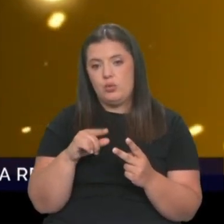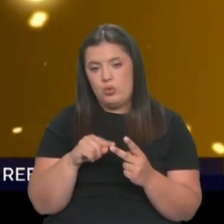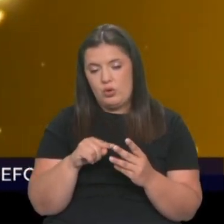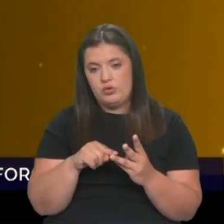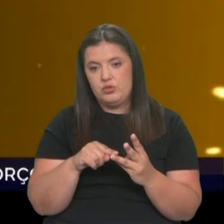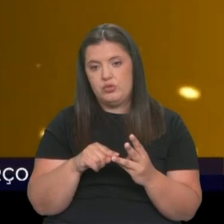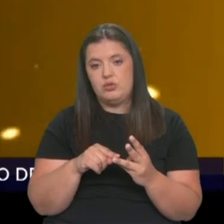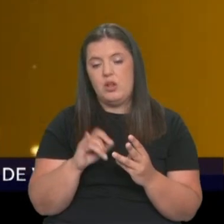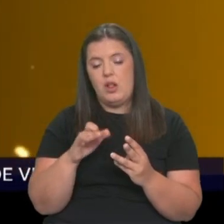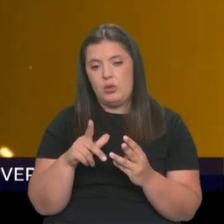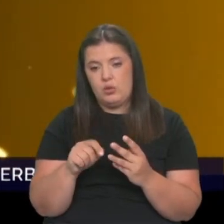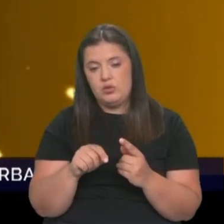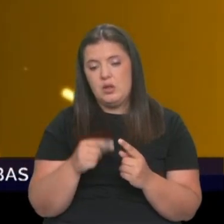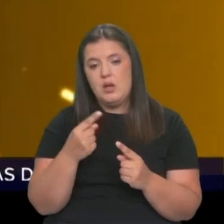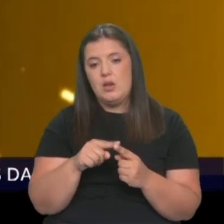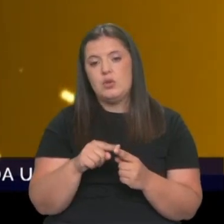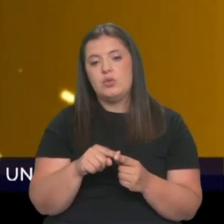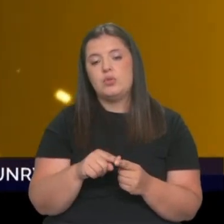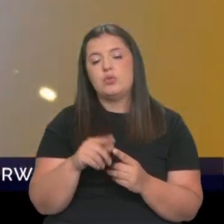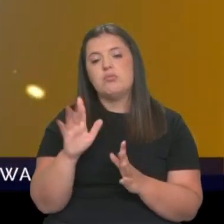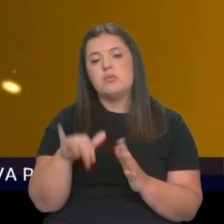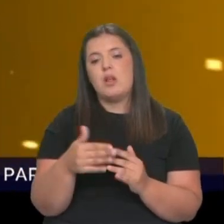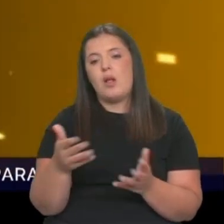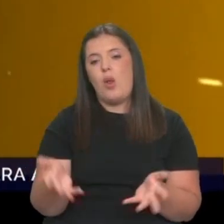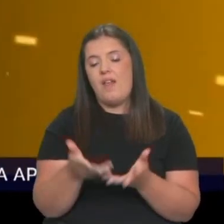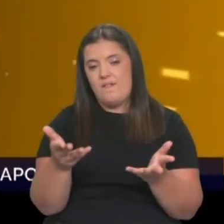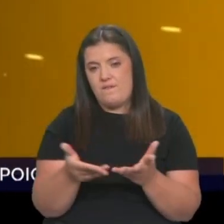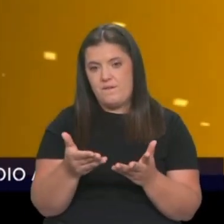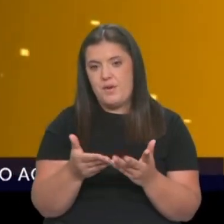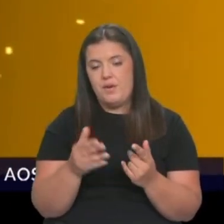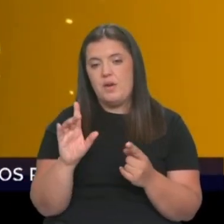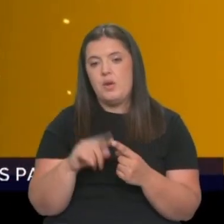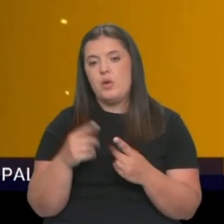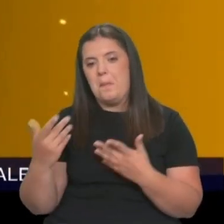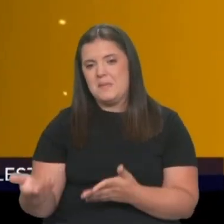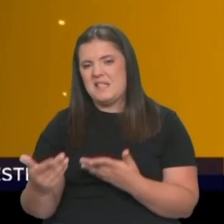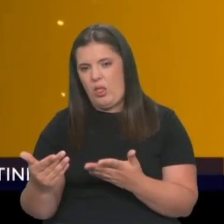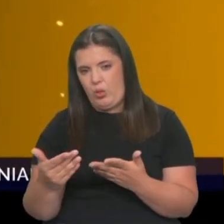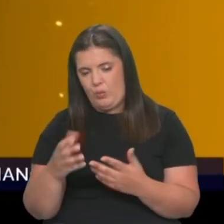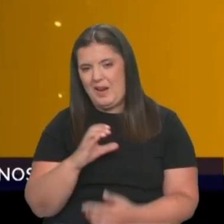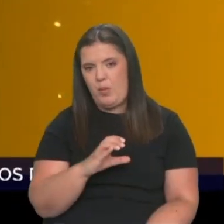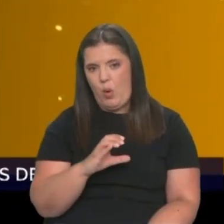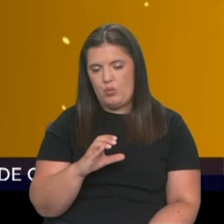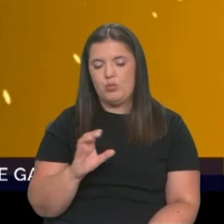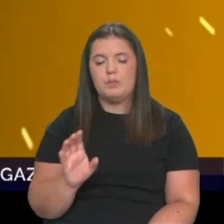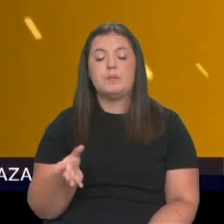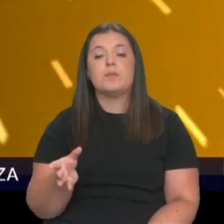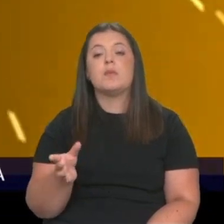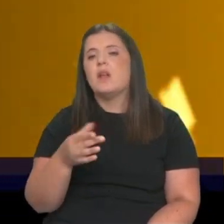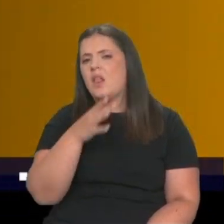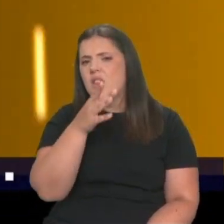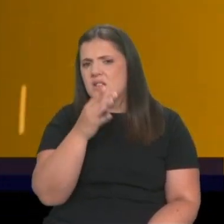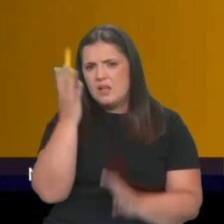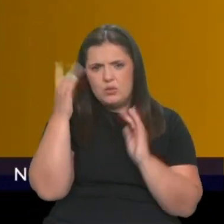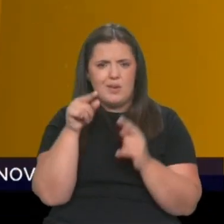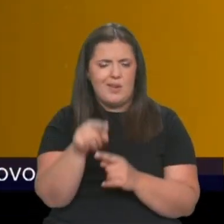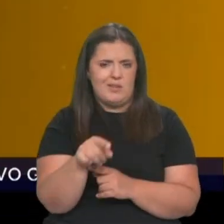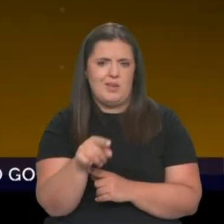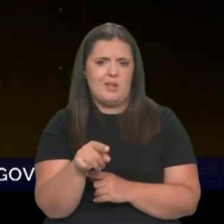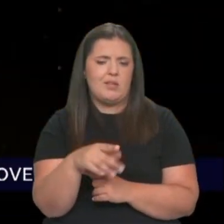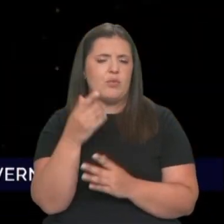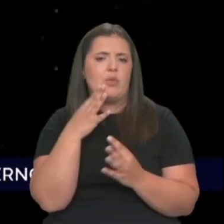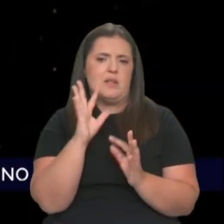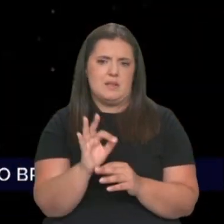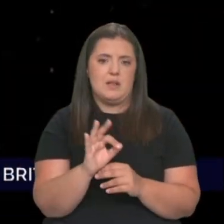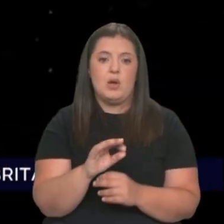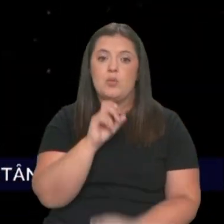e há o carbono 13. Nós vamos aqui dizer o carbono leve e o carbono pesado. E o que dizia essa teoria há 10 anos foi o seguinte: muito provavelmente